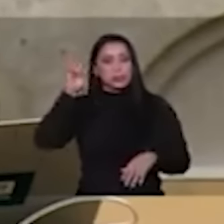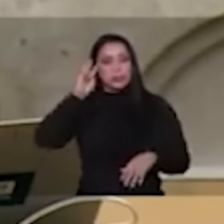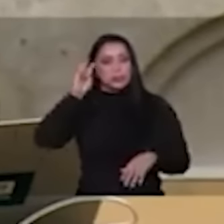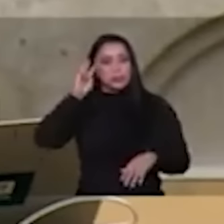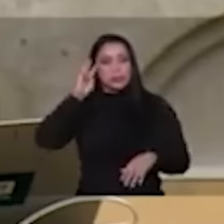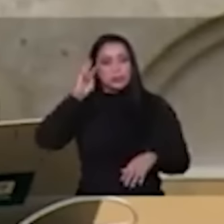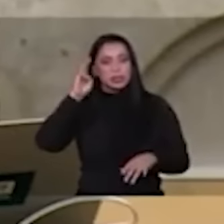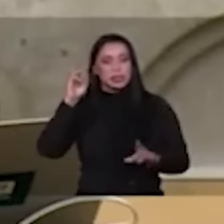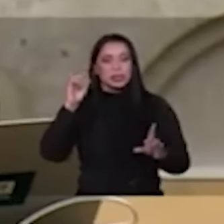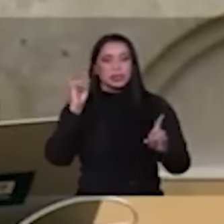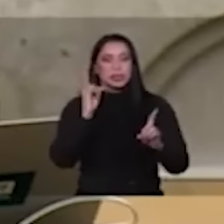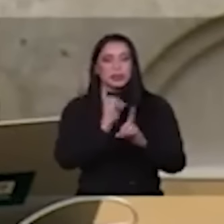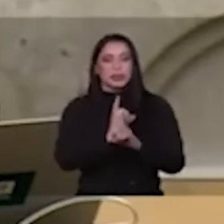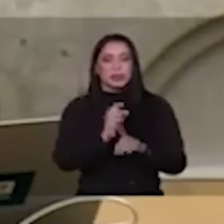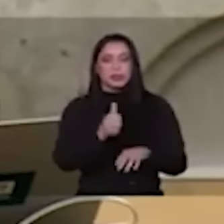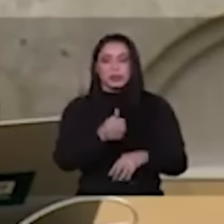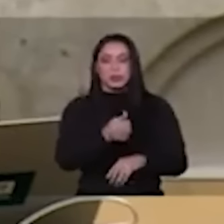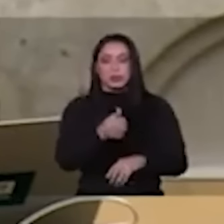está